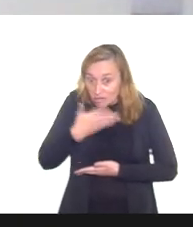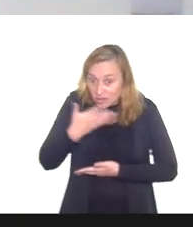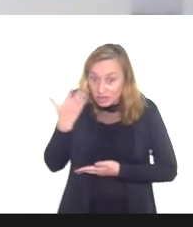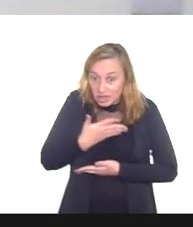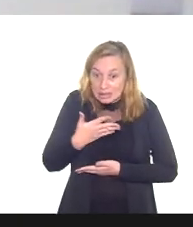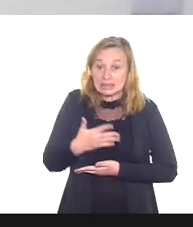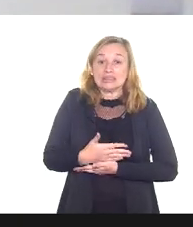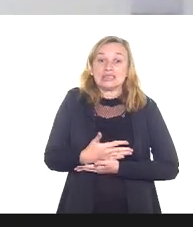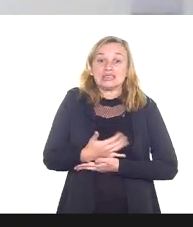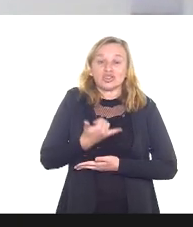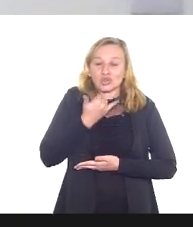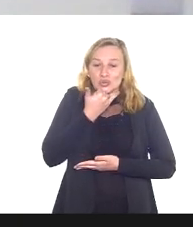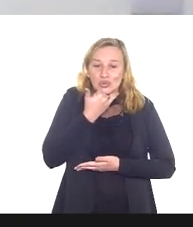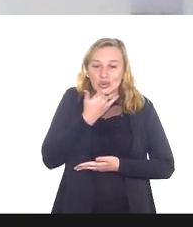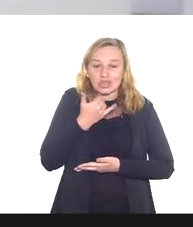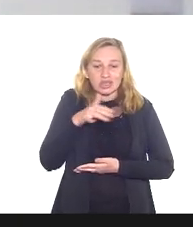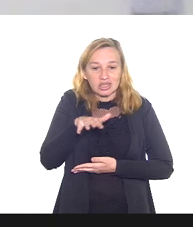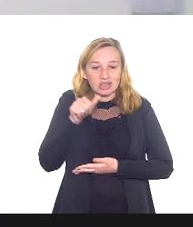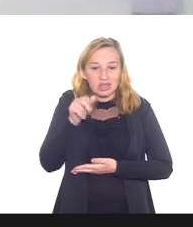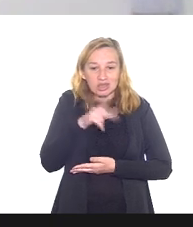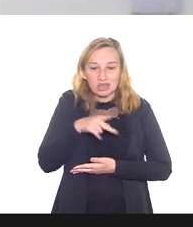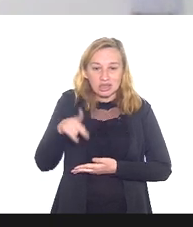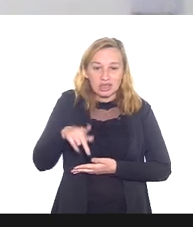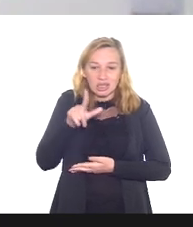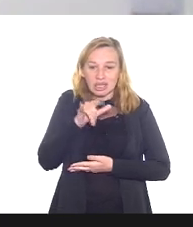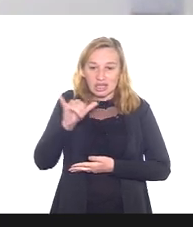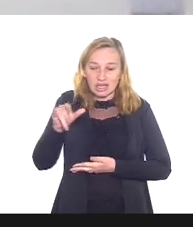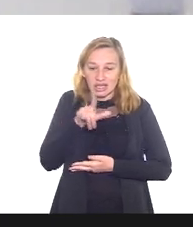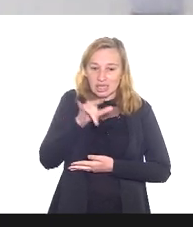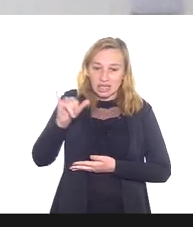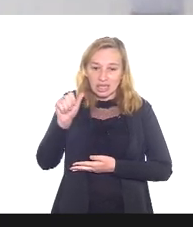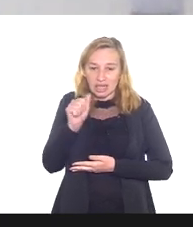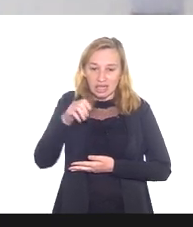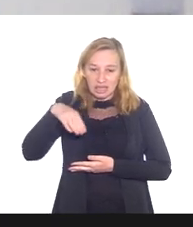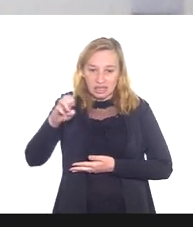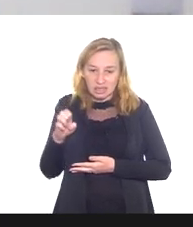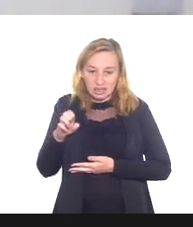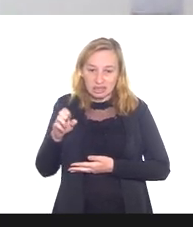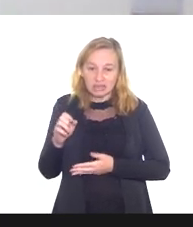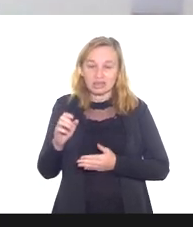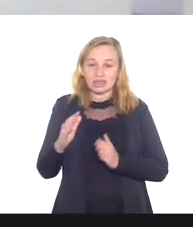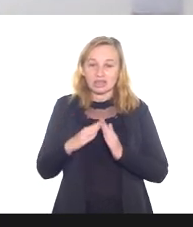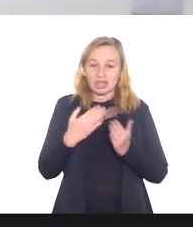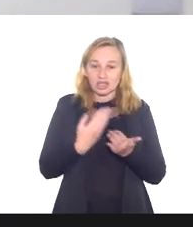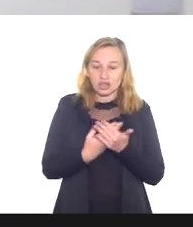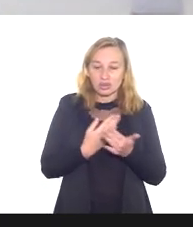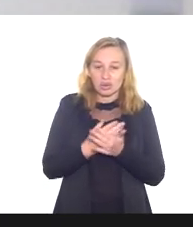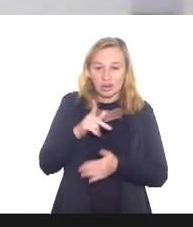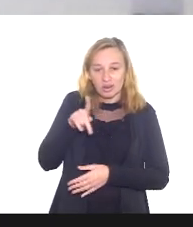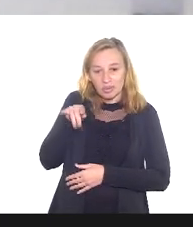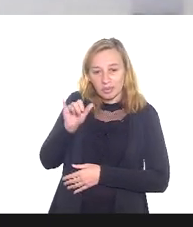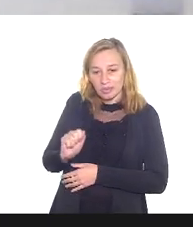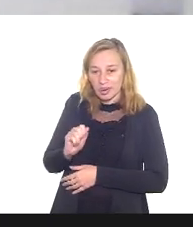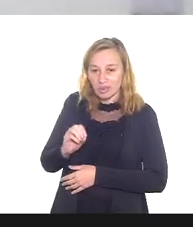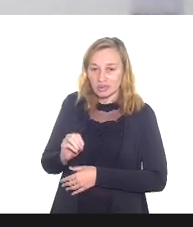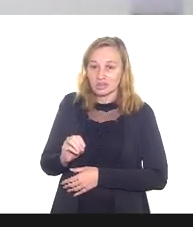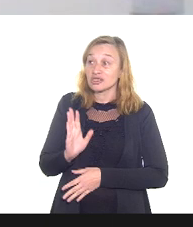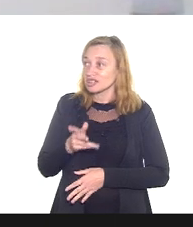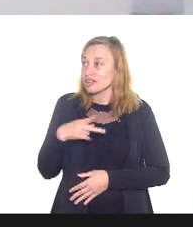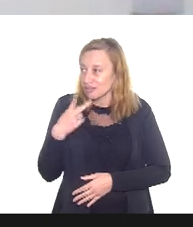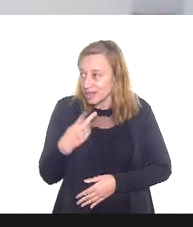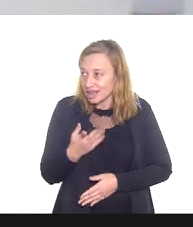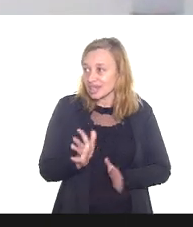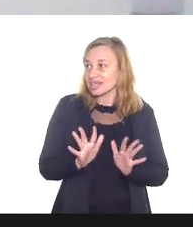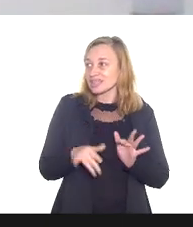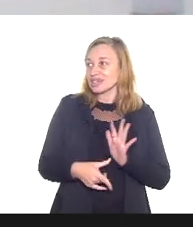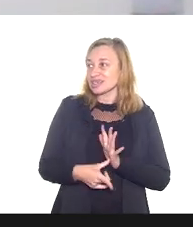tela e não vi, gostaria de chamar a professora Eliane, do Colégio Paulo Assis Ribeiro. De qualquer forma, eu já fiz aqui as minhas considerações antes